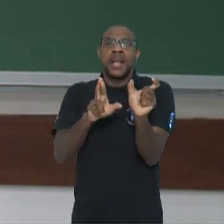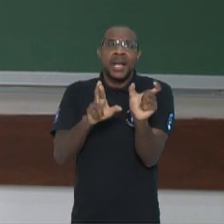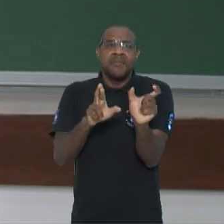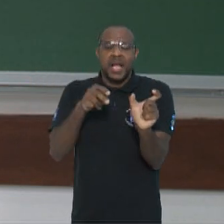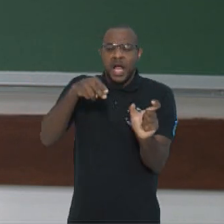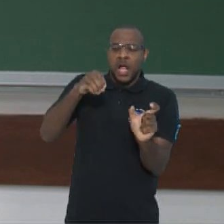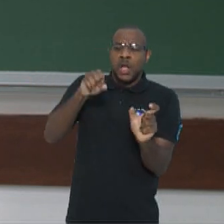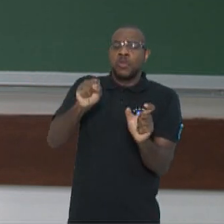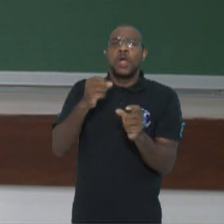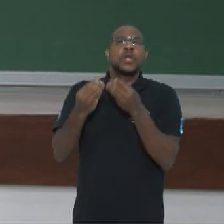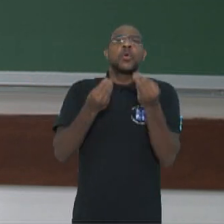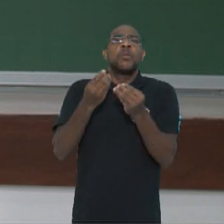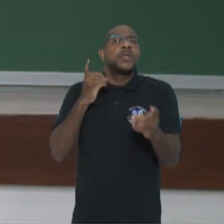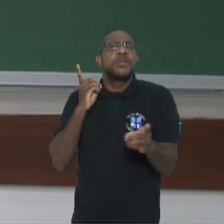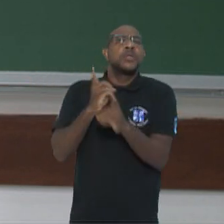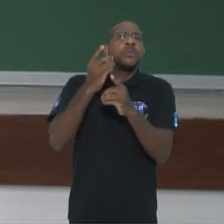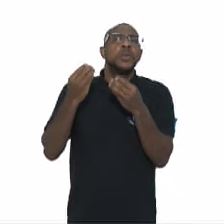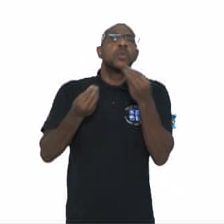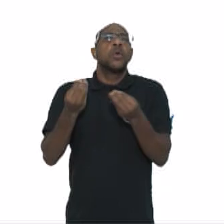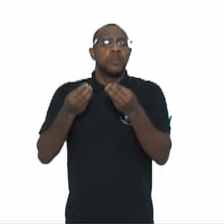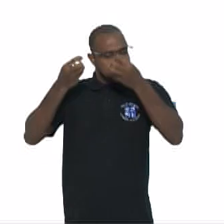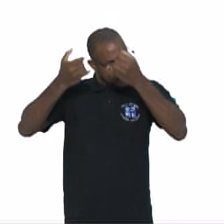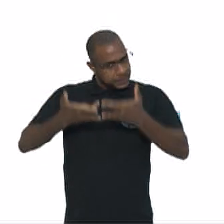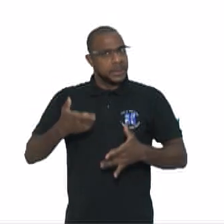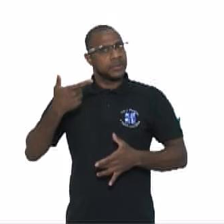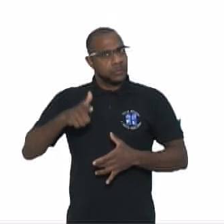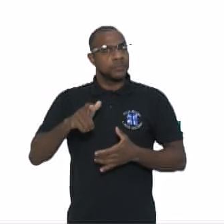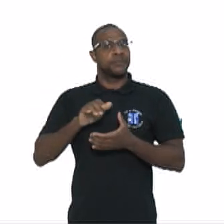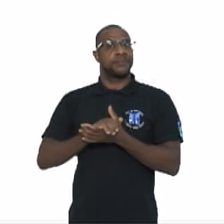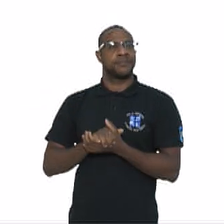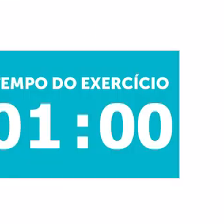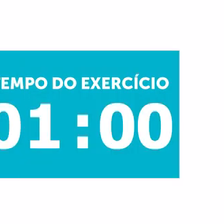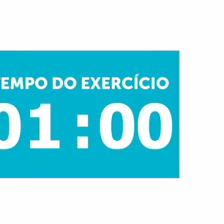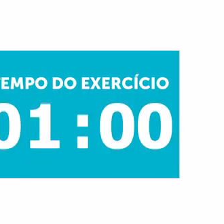Escrevam aí no caderno de vocês, então.